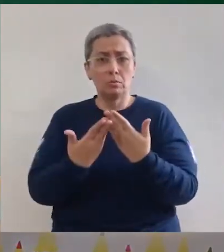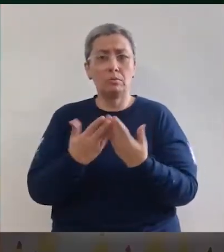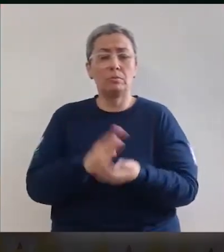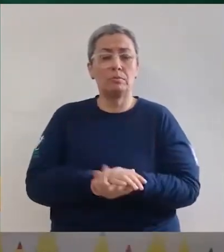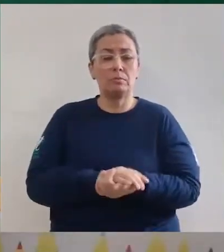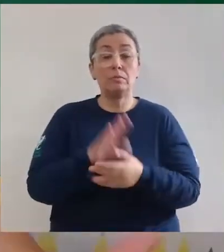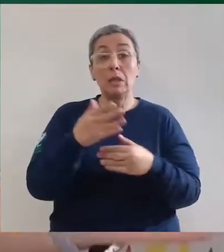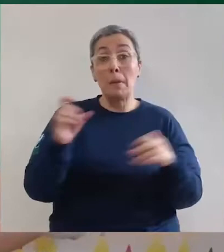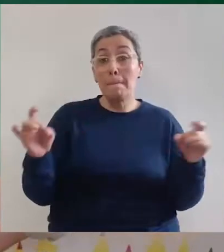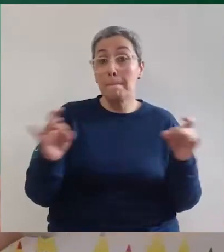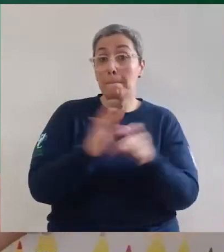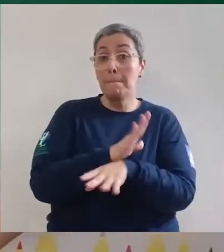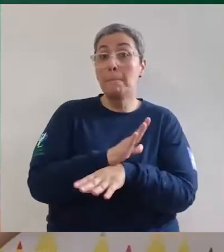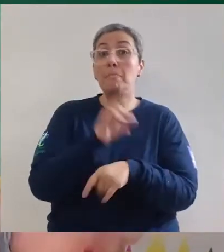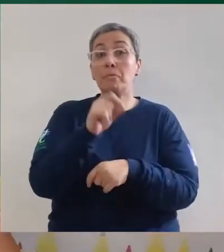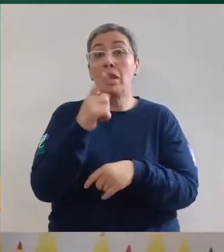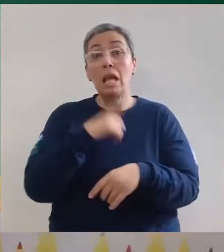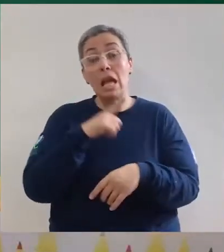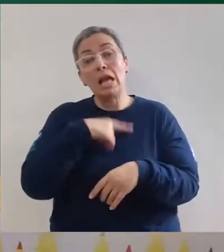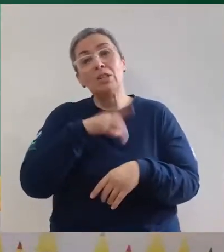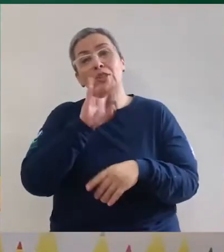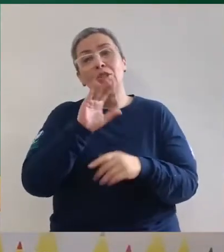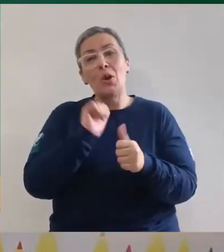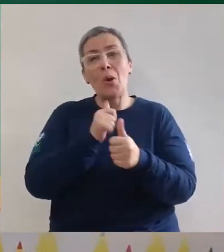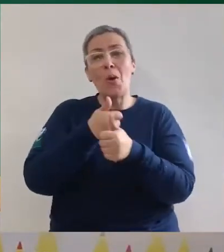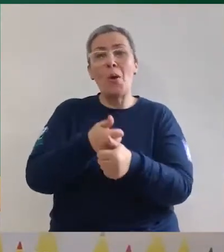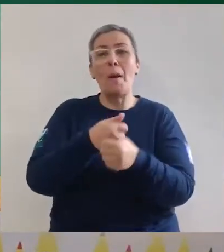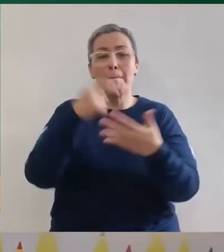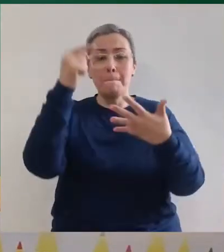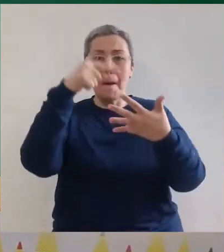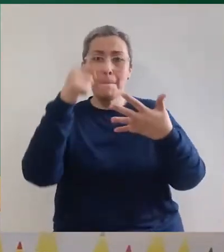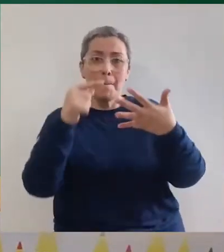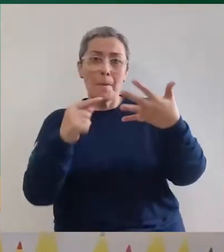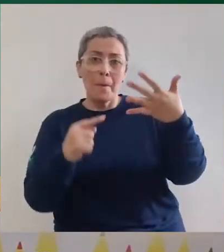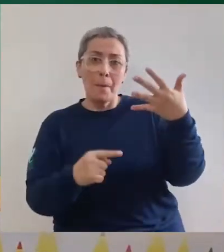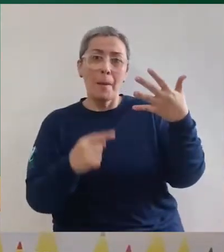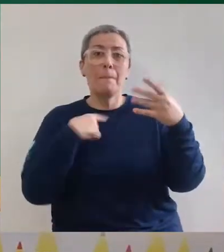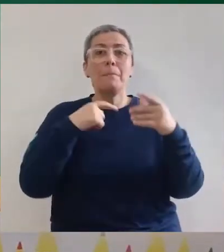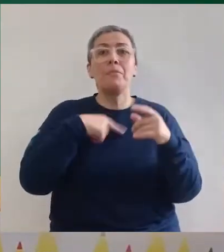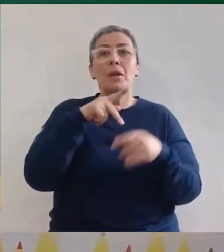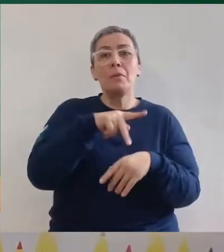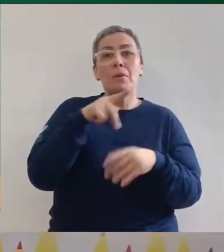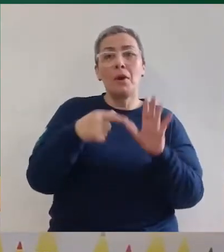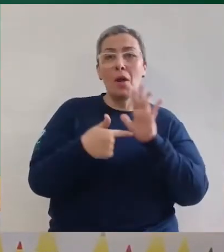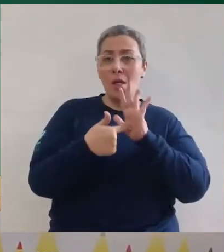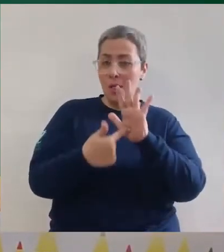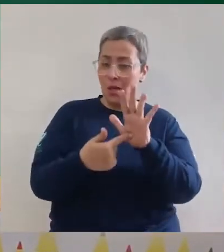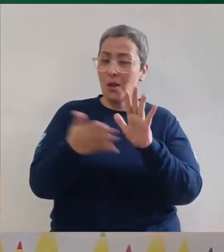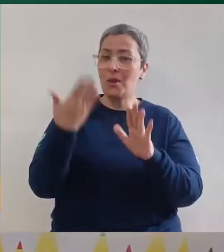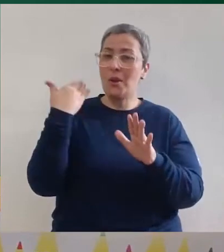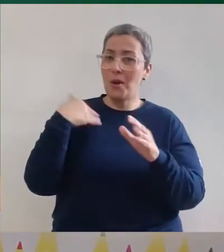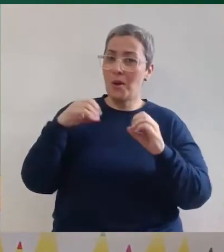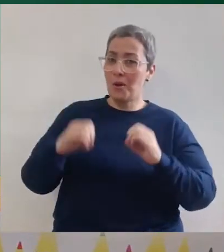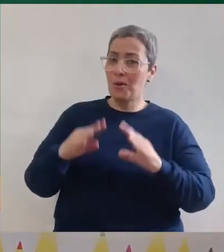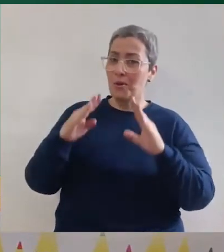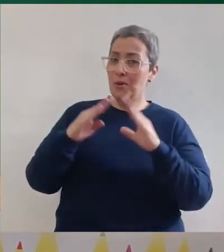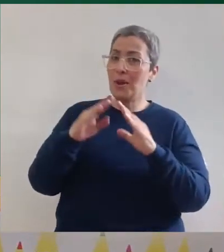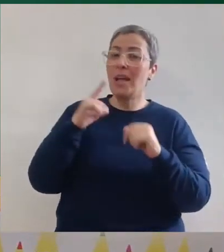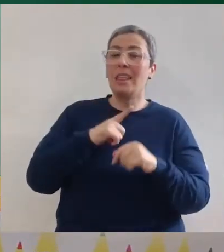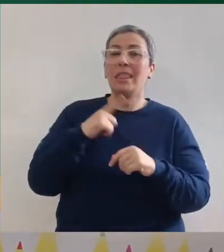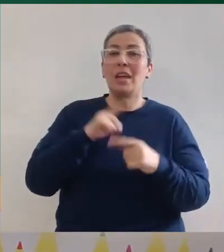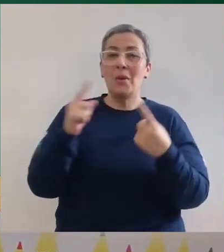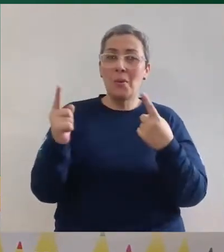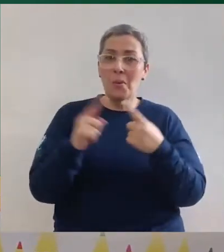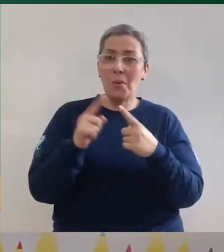escola. Feito isso, é só seguir o passo a passo que a Pro compartilhou no episódio